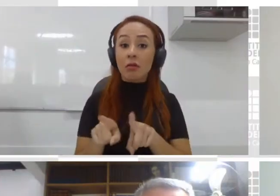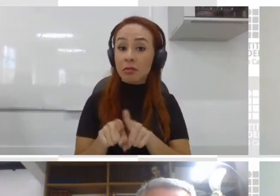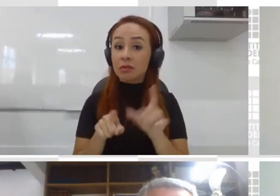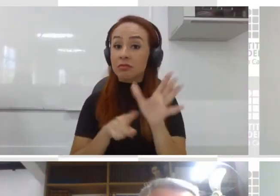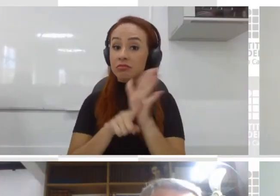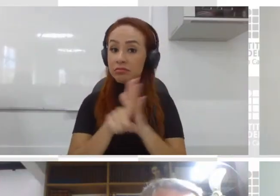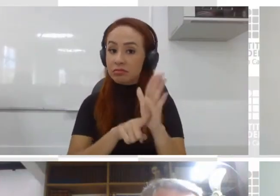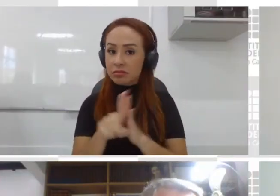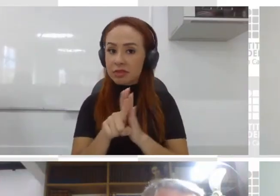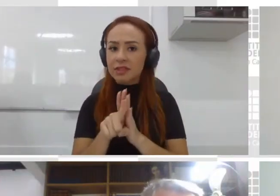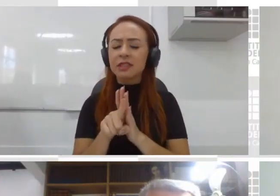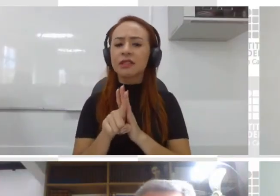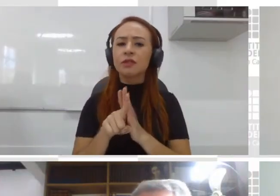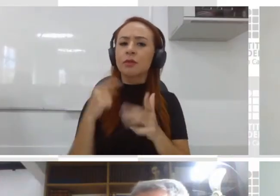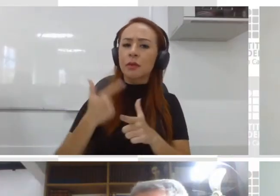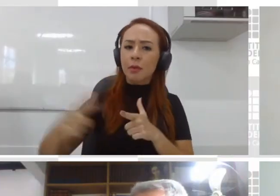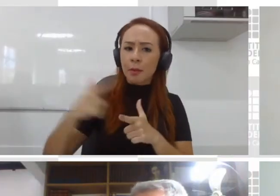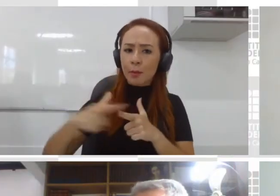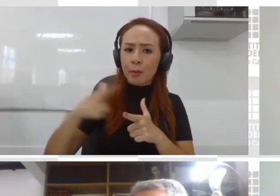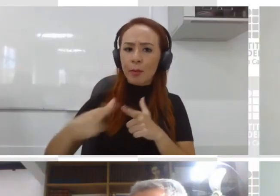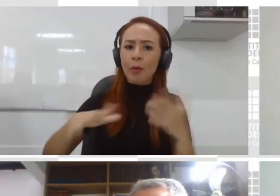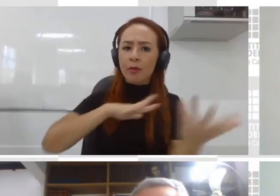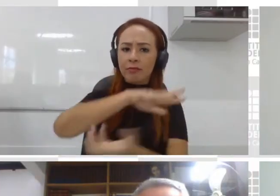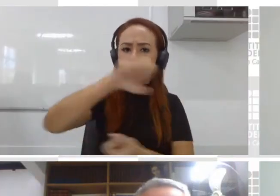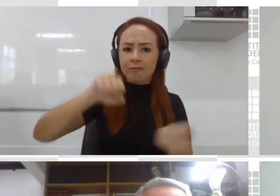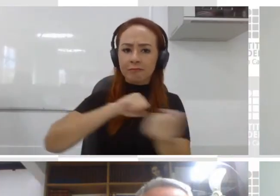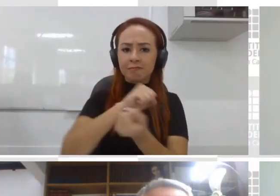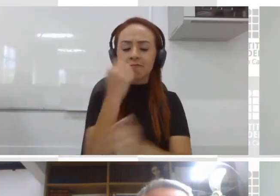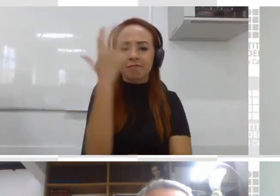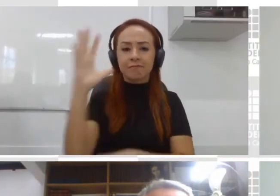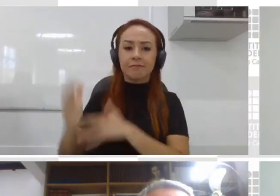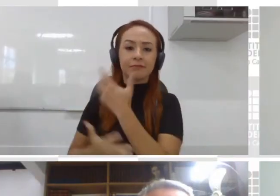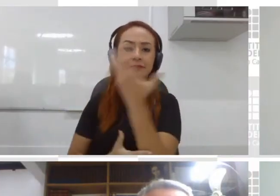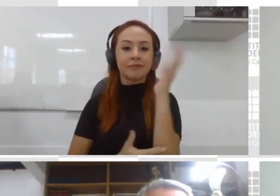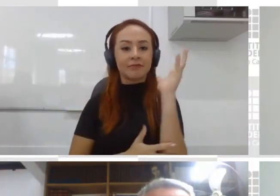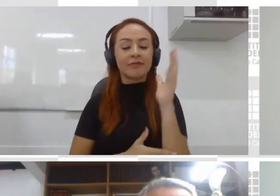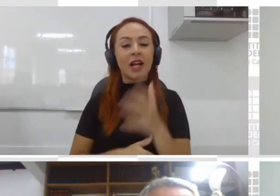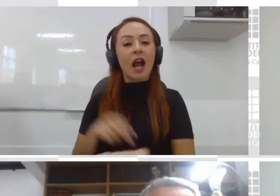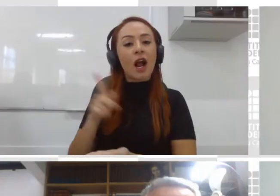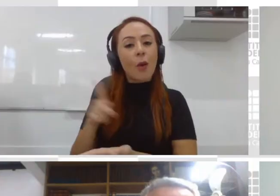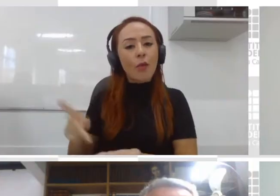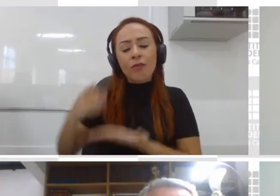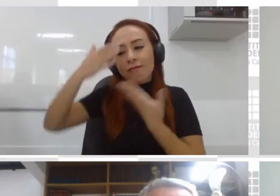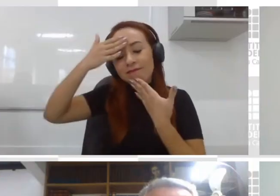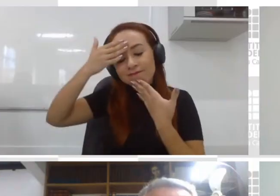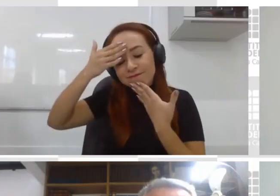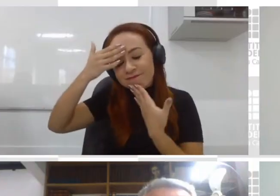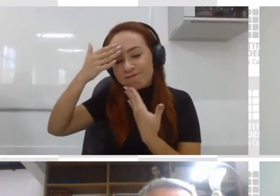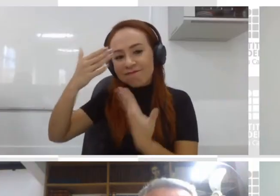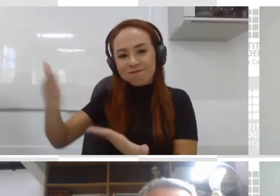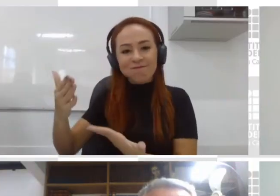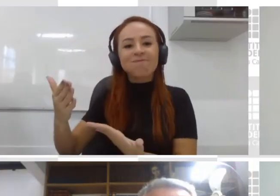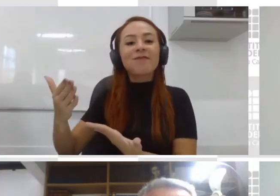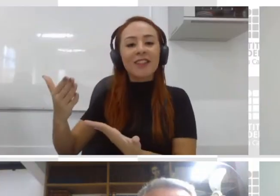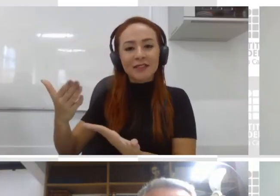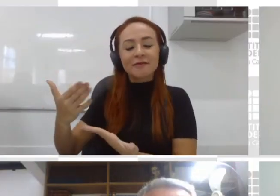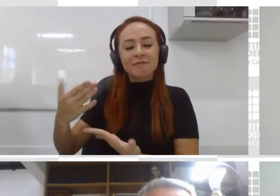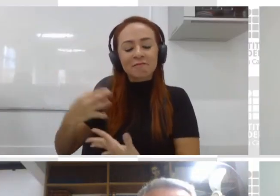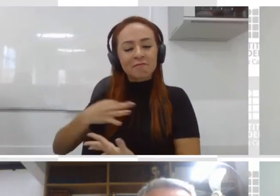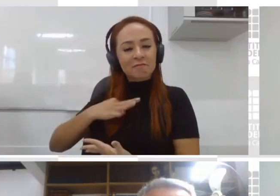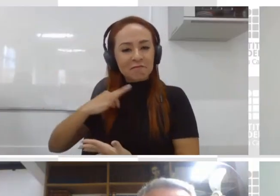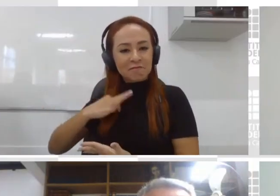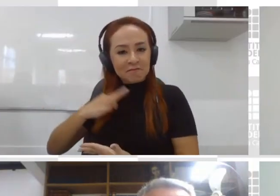socioambientais, que é o tema, então, que o professor vem discutir conosco. Professor, muito obrigada pela sua generosidade, por dispensar o